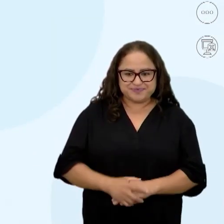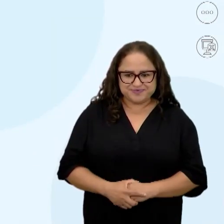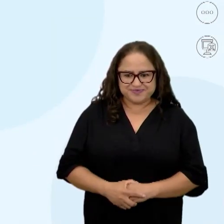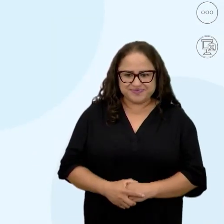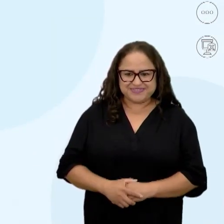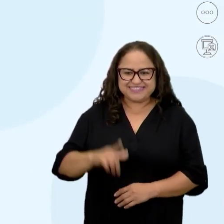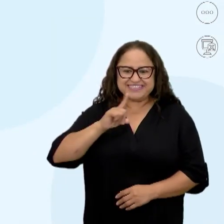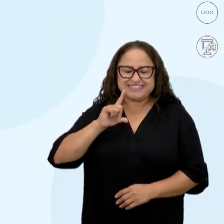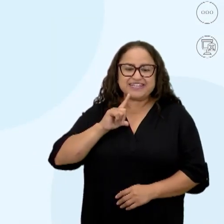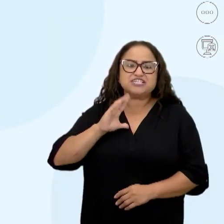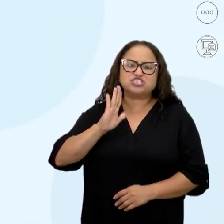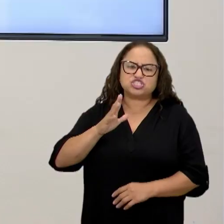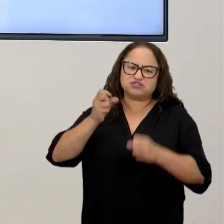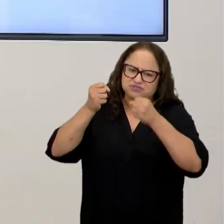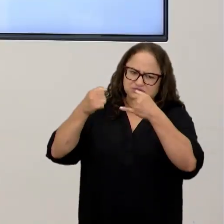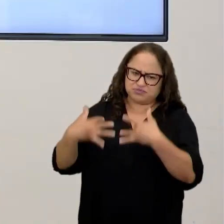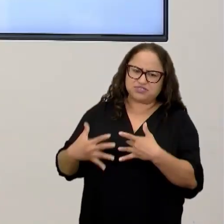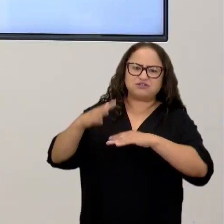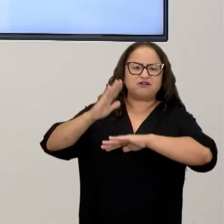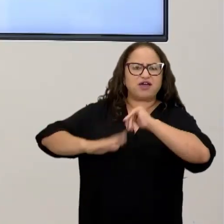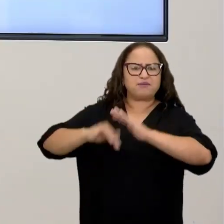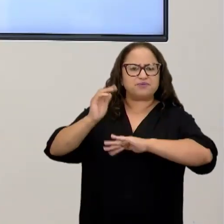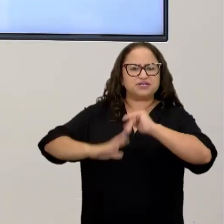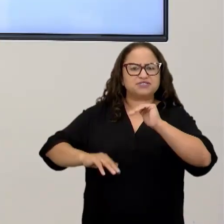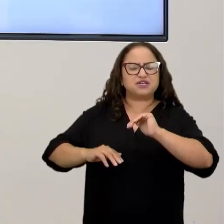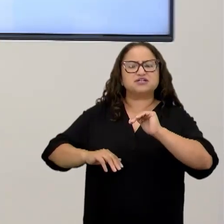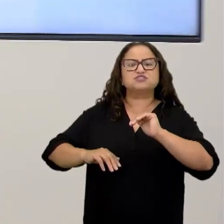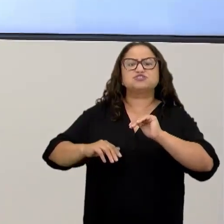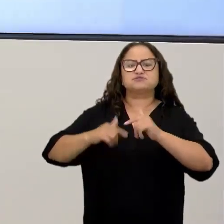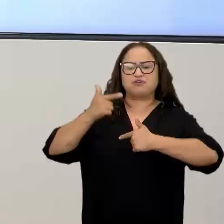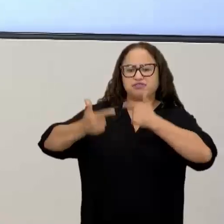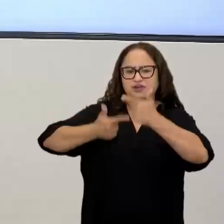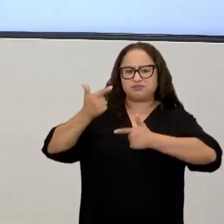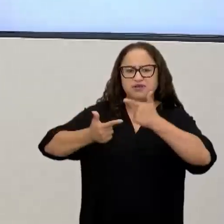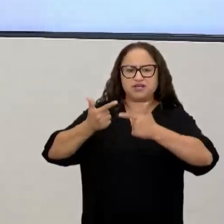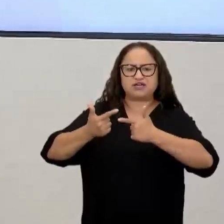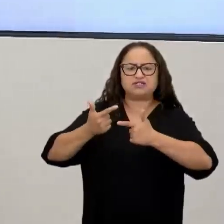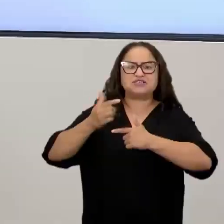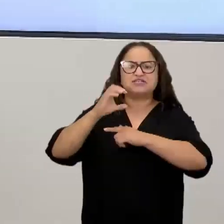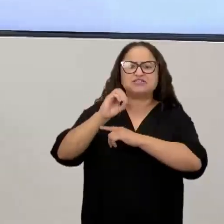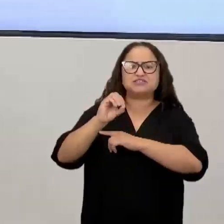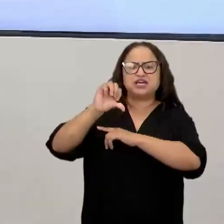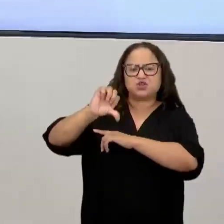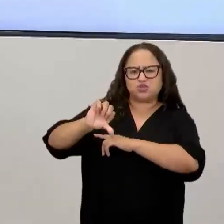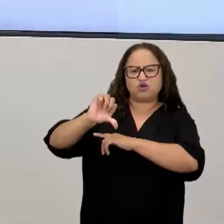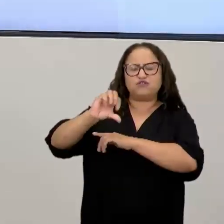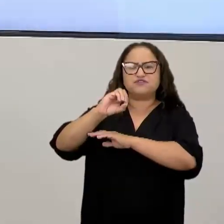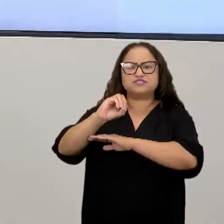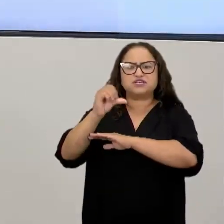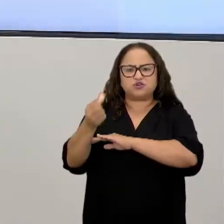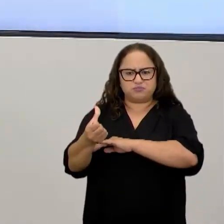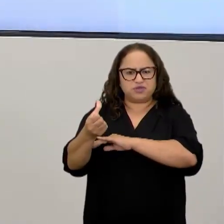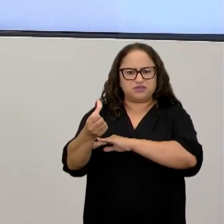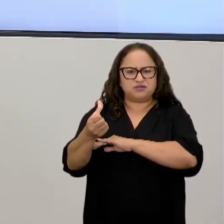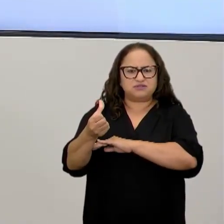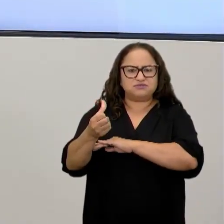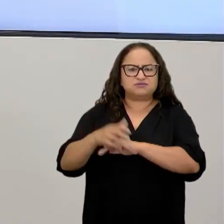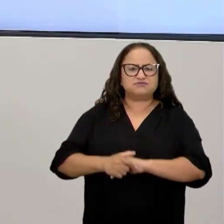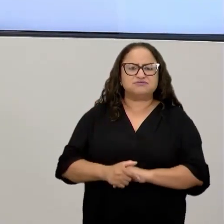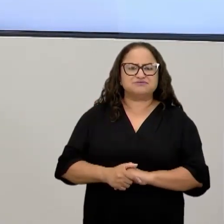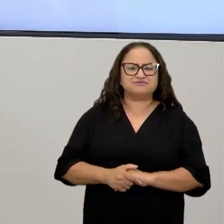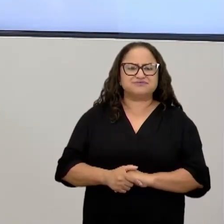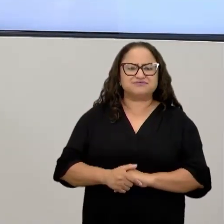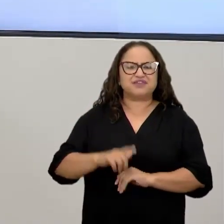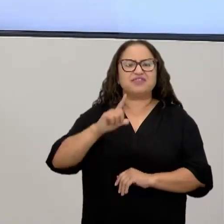a gente tem uma explicação habilidade que a gente vai trabalhar é a 0906 habilidade da sua série mesmo Tá bom